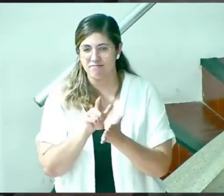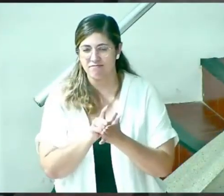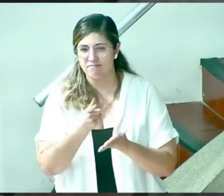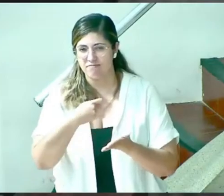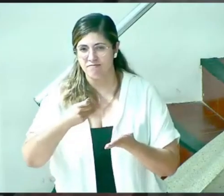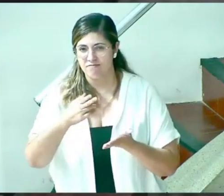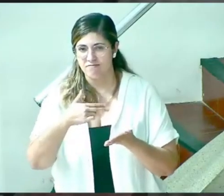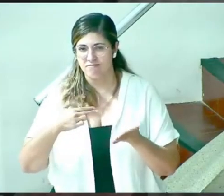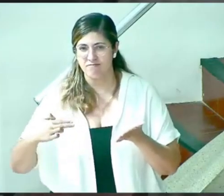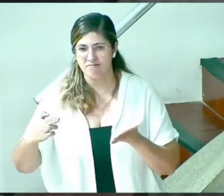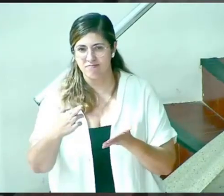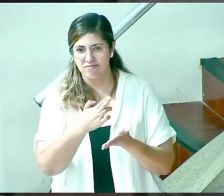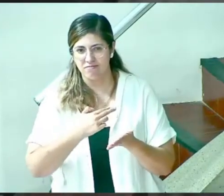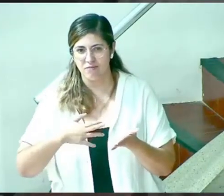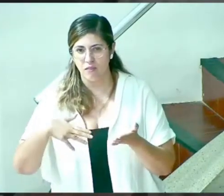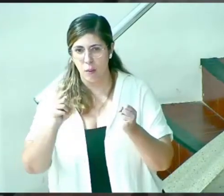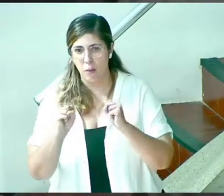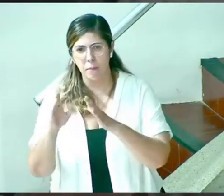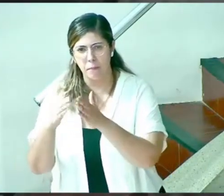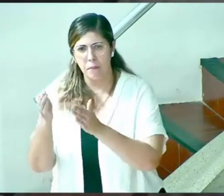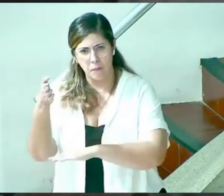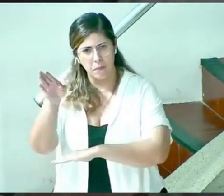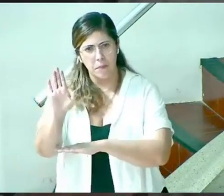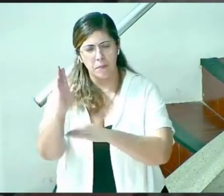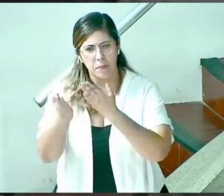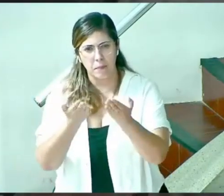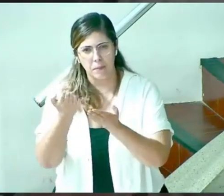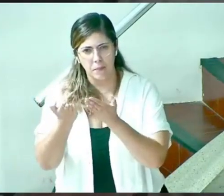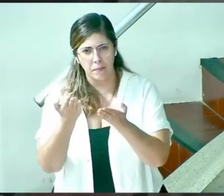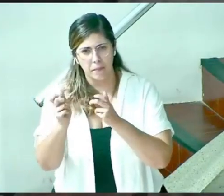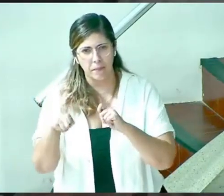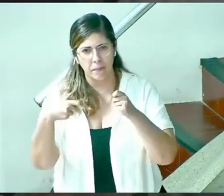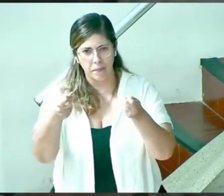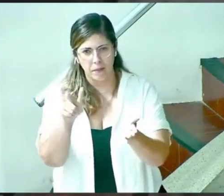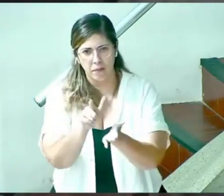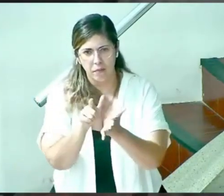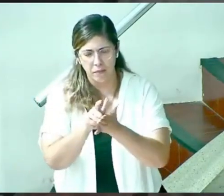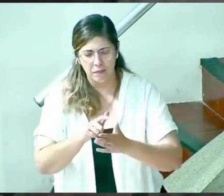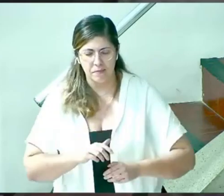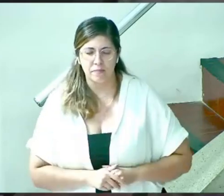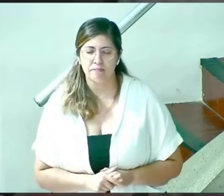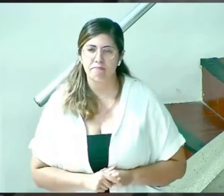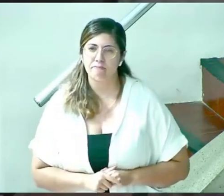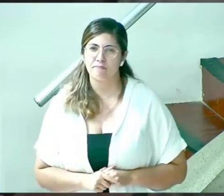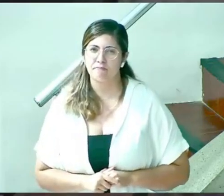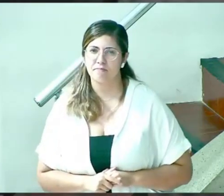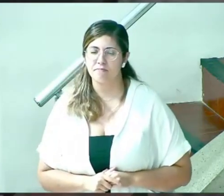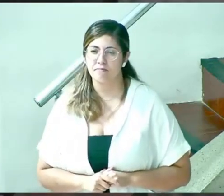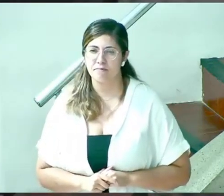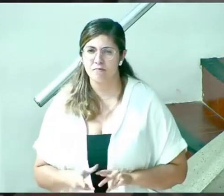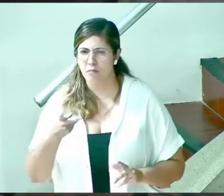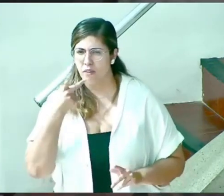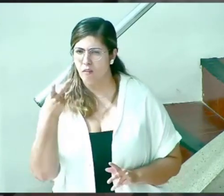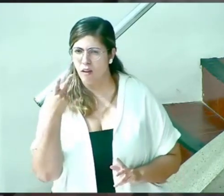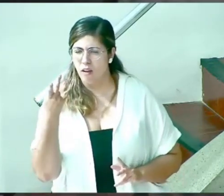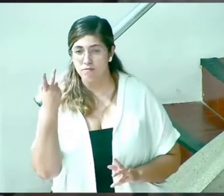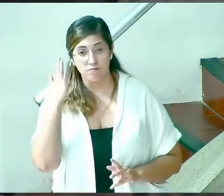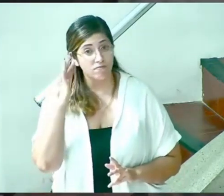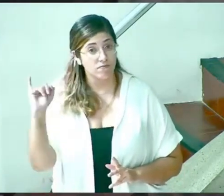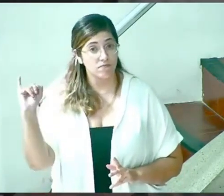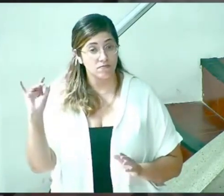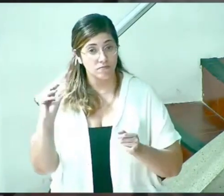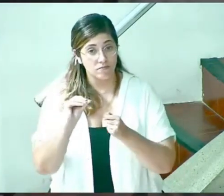criança não pegou, pode falar com as irmãs e irmãos da recepção. Então, gostaria de passar uma pequena tarefa